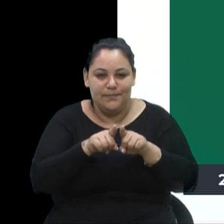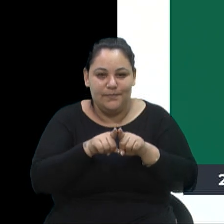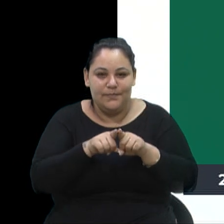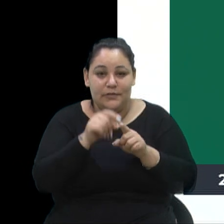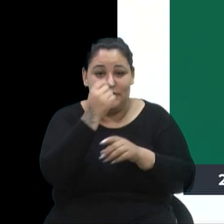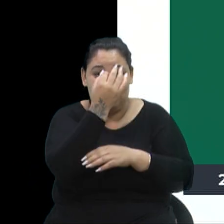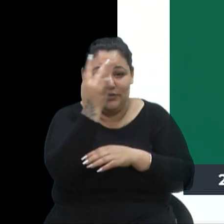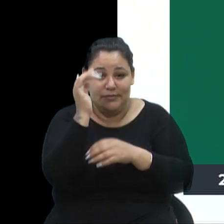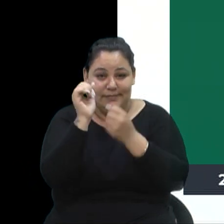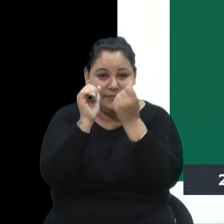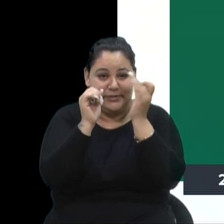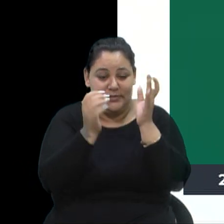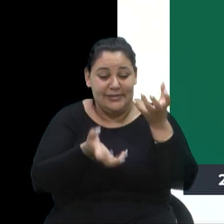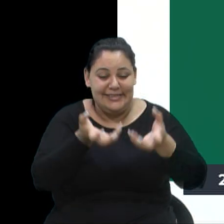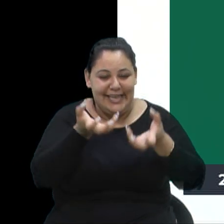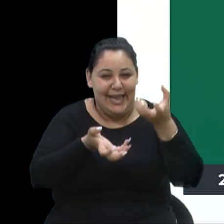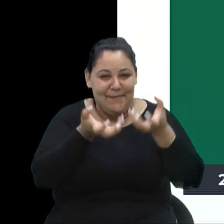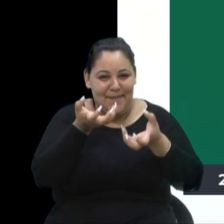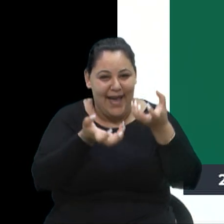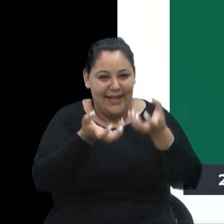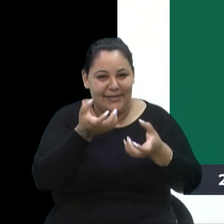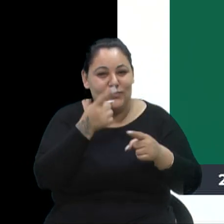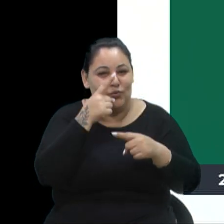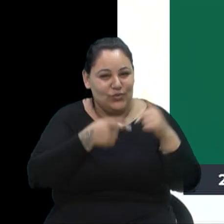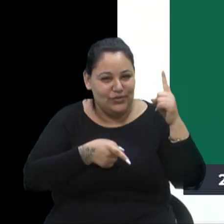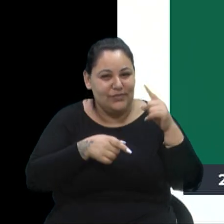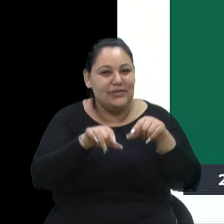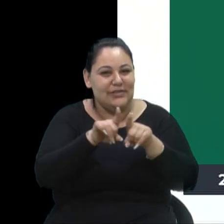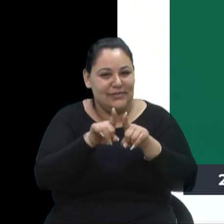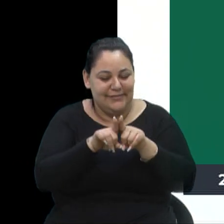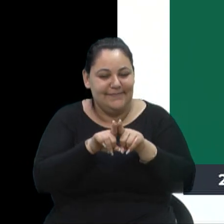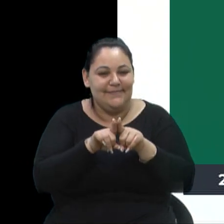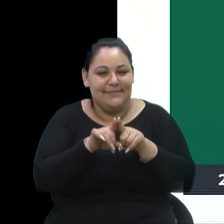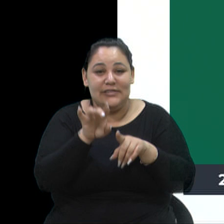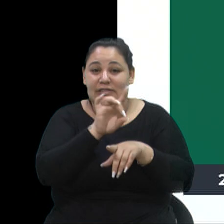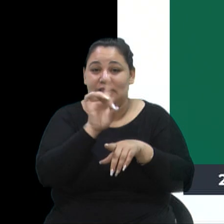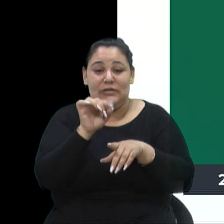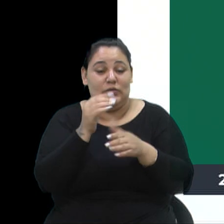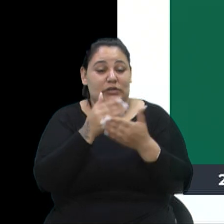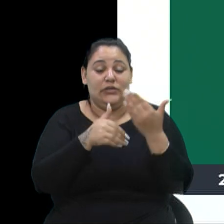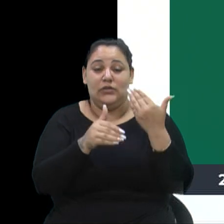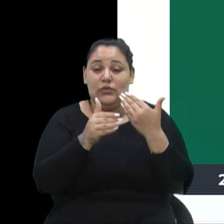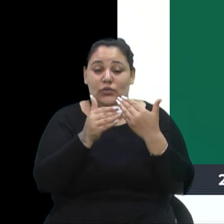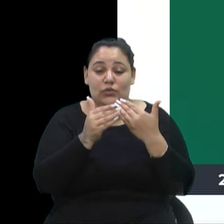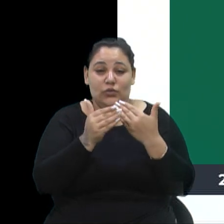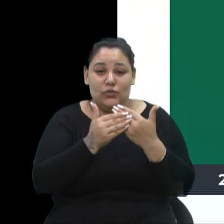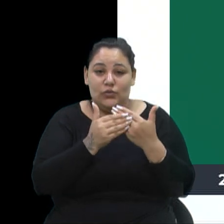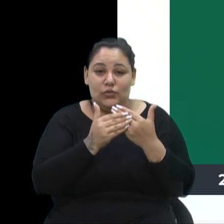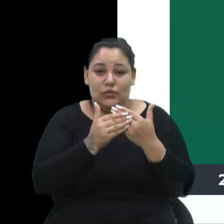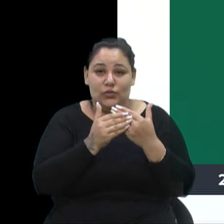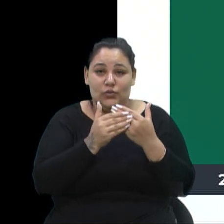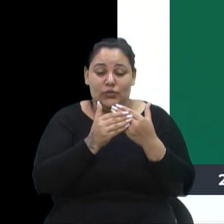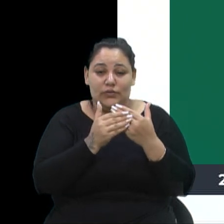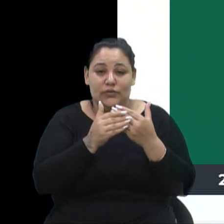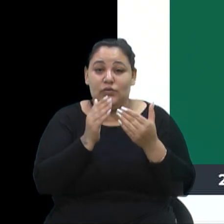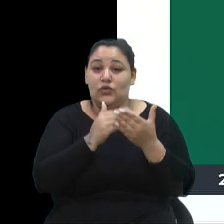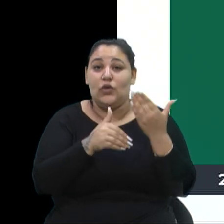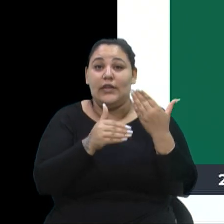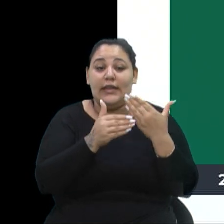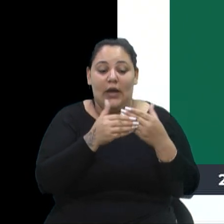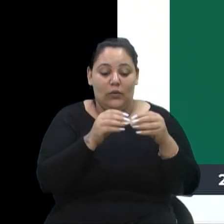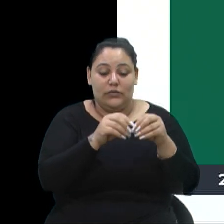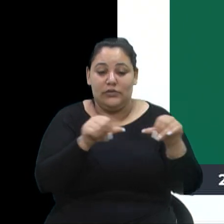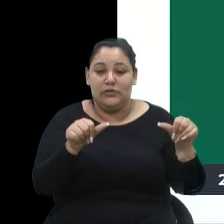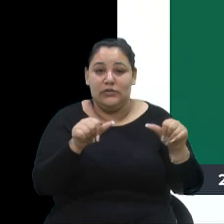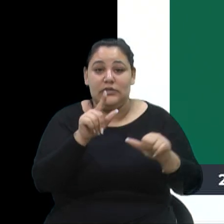desmatamento e queimadas ilegais. Então, não é toda o total dessas terras que são